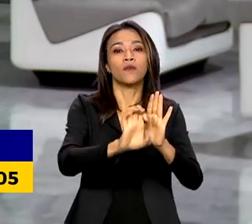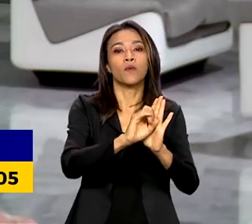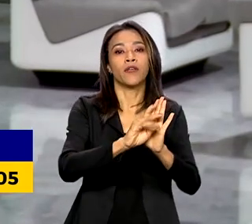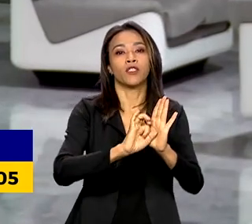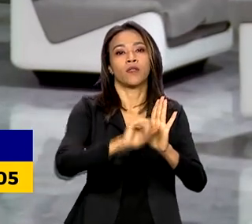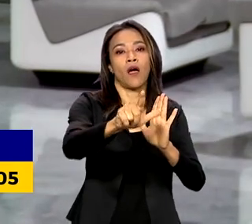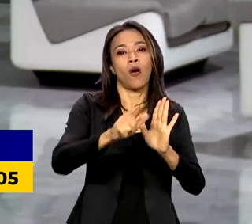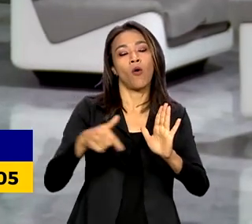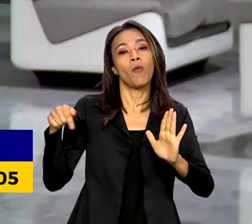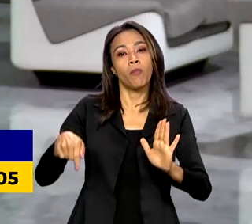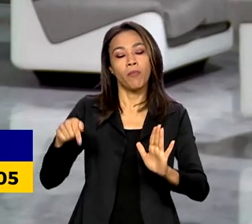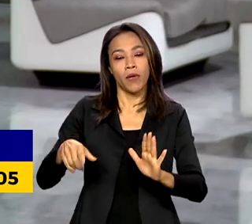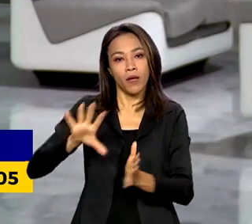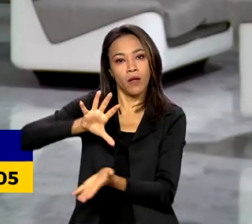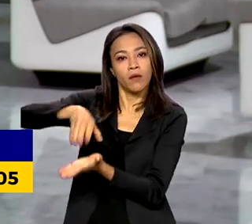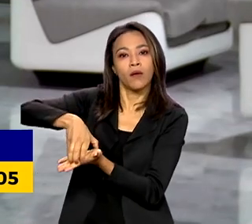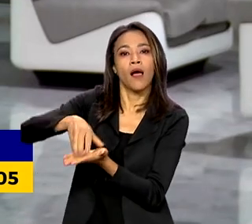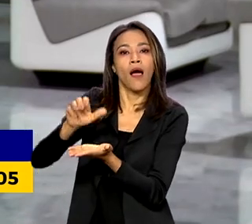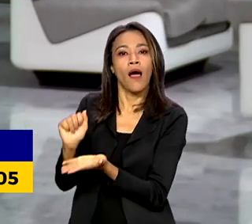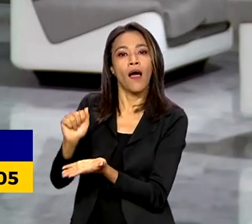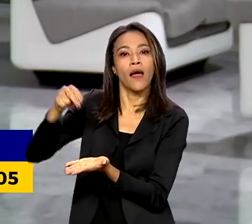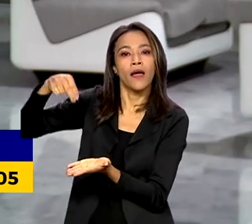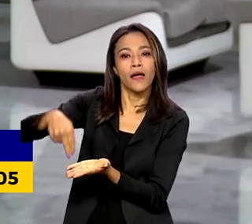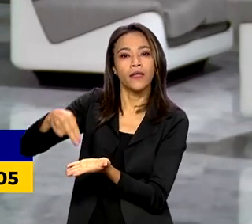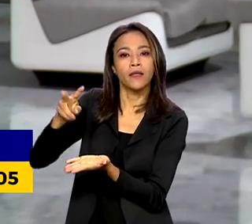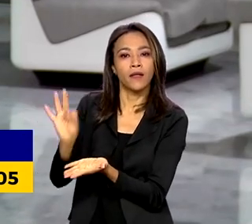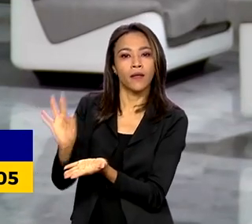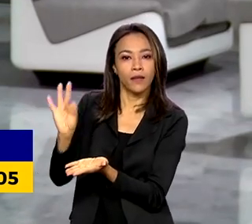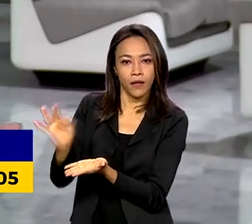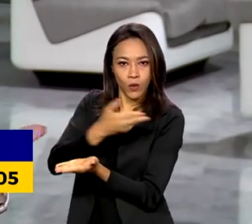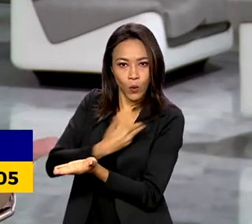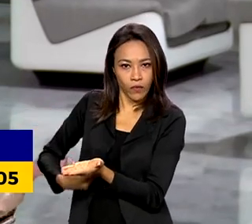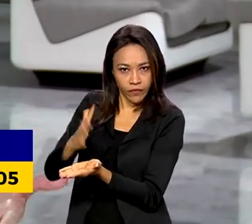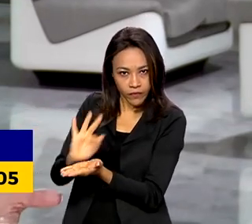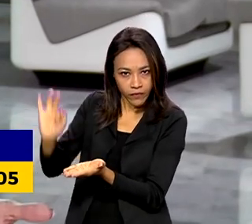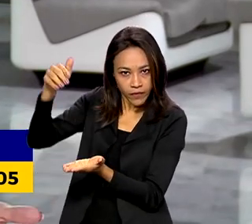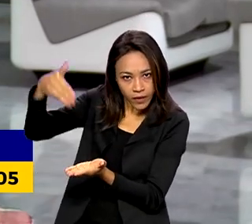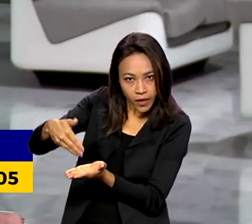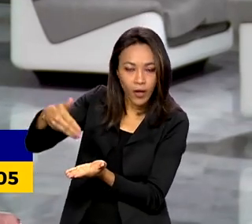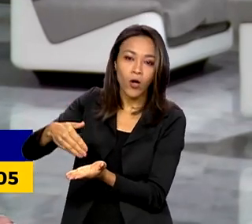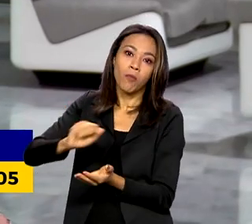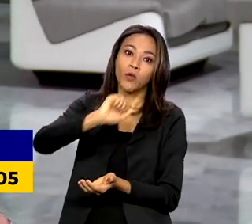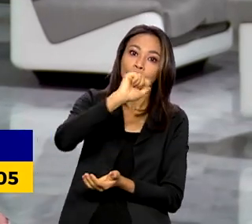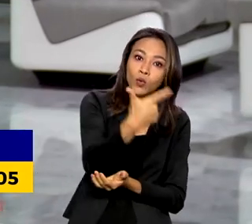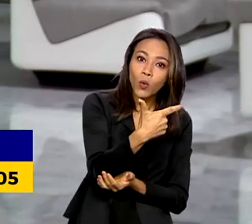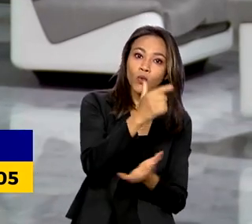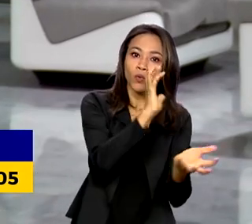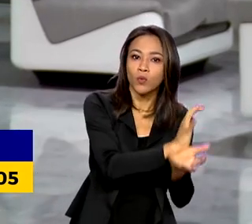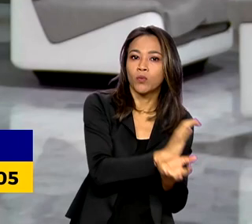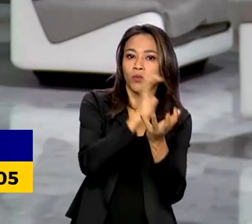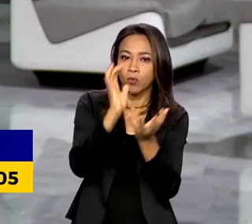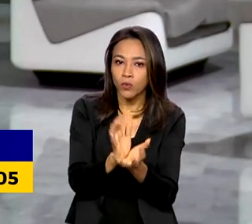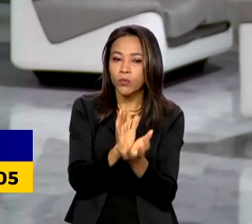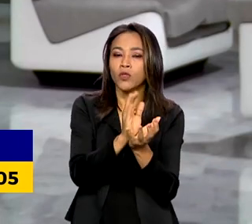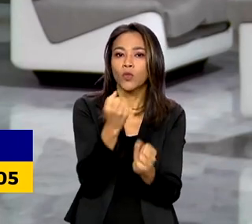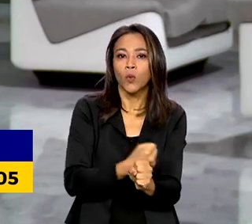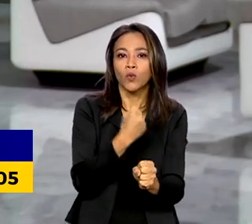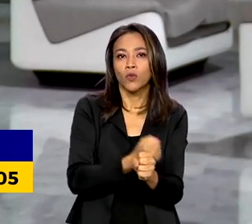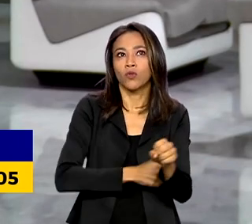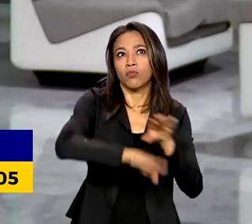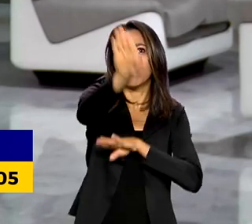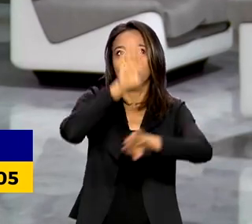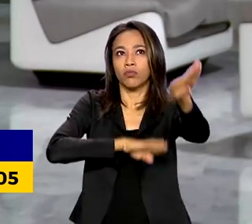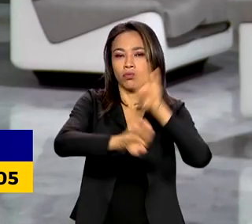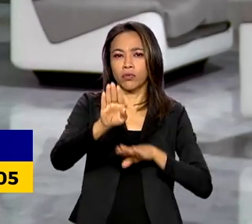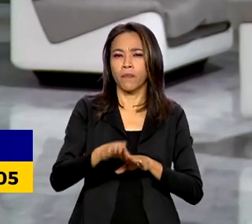ANTT, Agência Nacional de Transportes Terrestres, para os 2 primeiros lotes de rodovias. A expectativa é que o edital